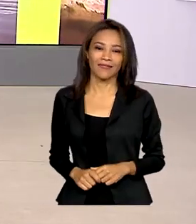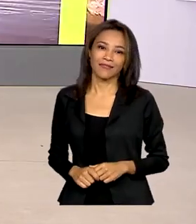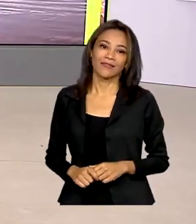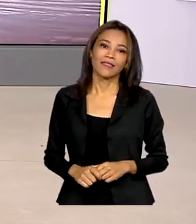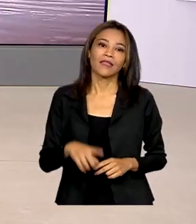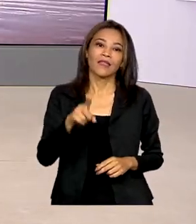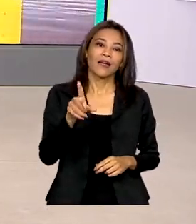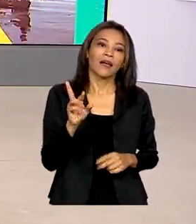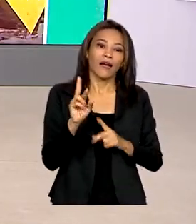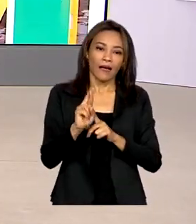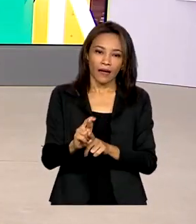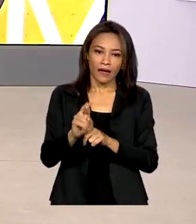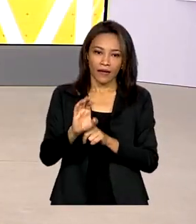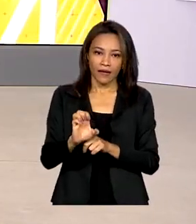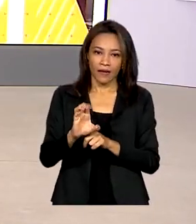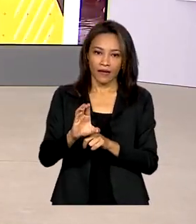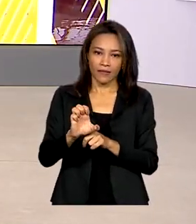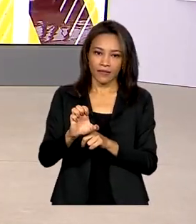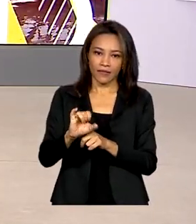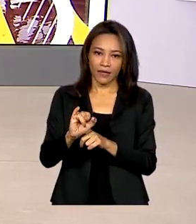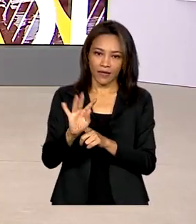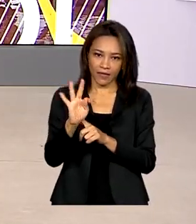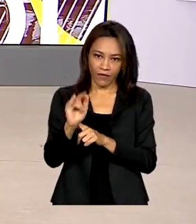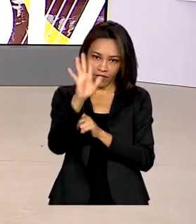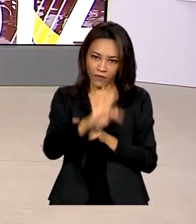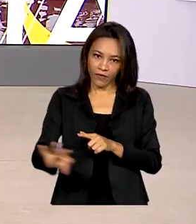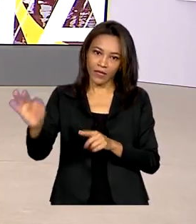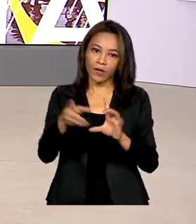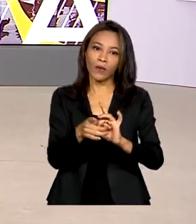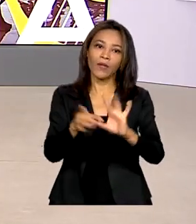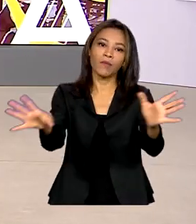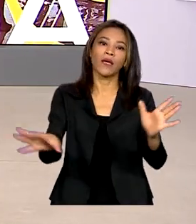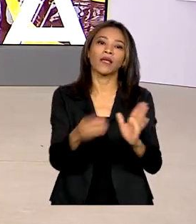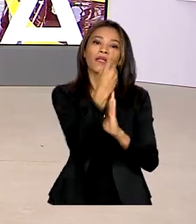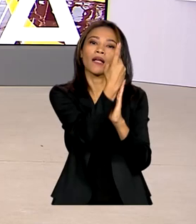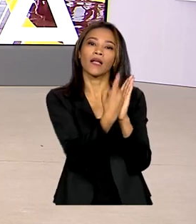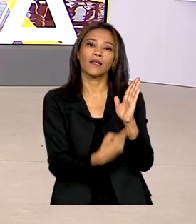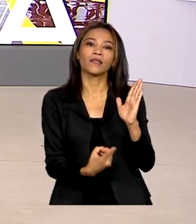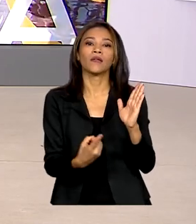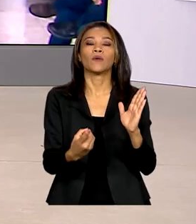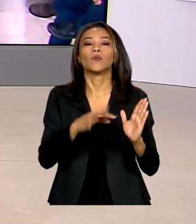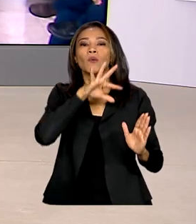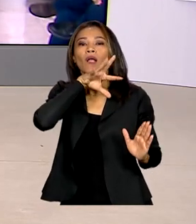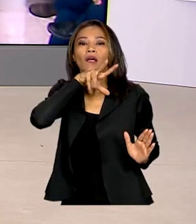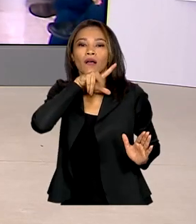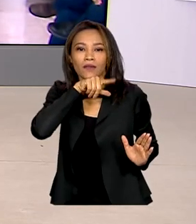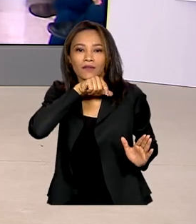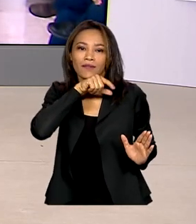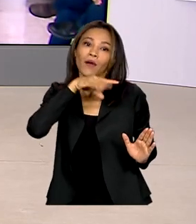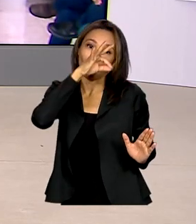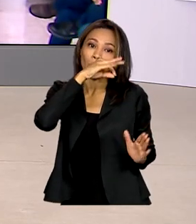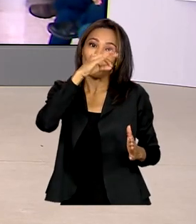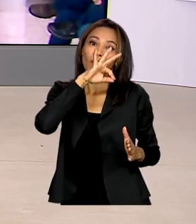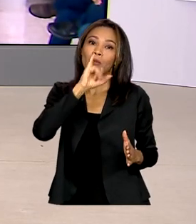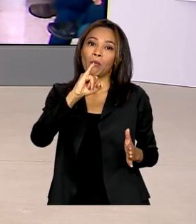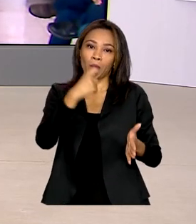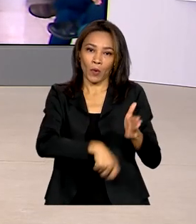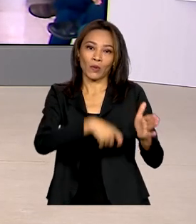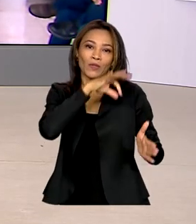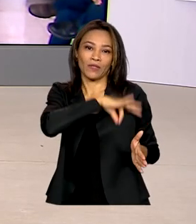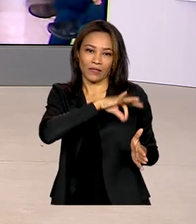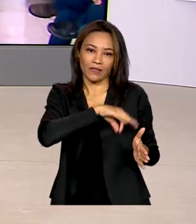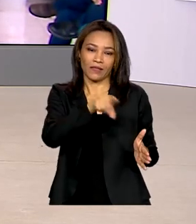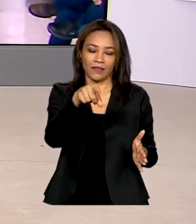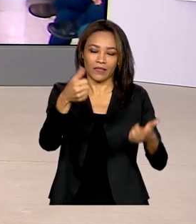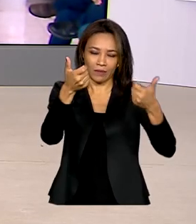A Receita Federal libera hoje o programa do Imposto de Renda 2023. O repórter Glauco de Queiroz traz para a gente as